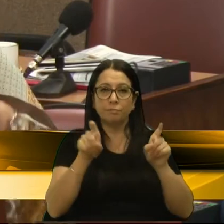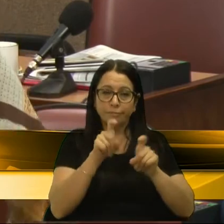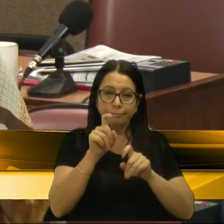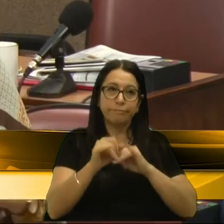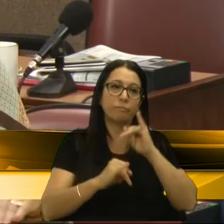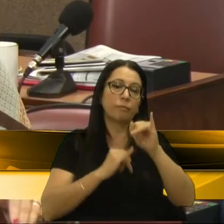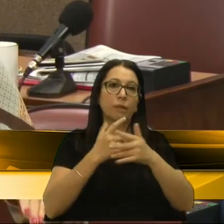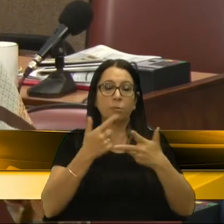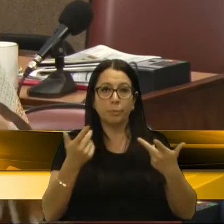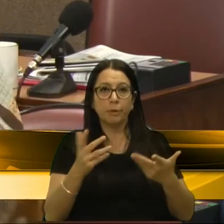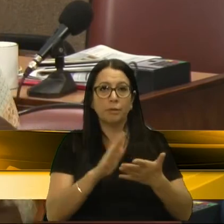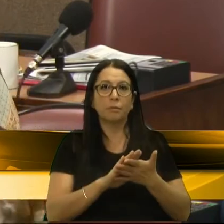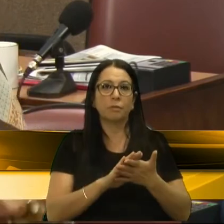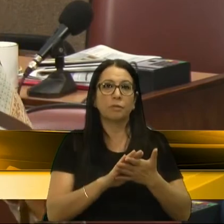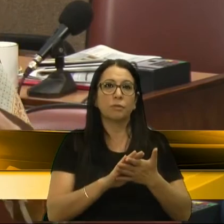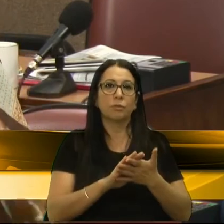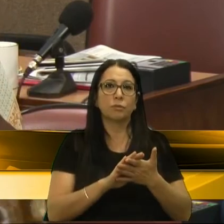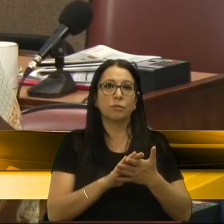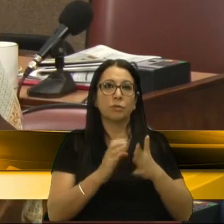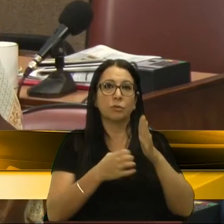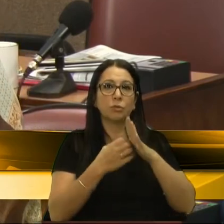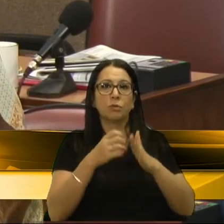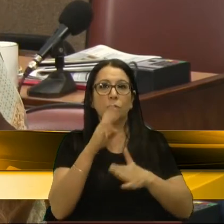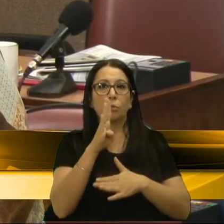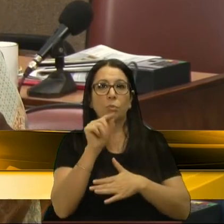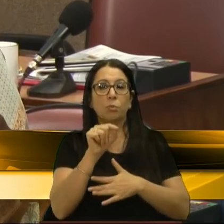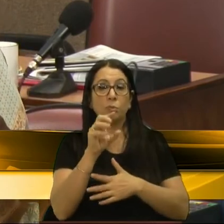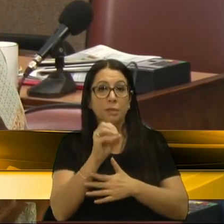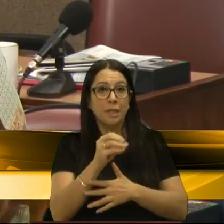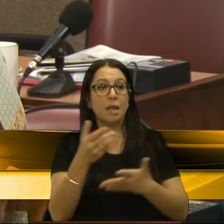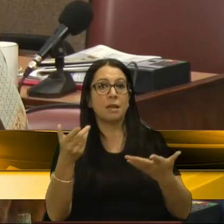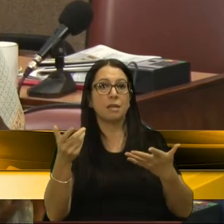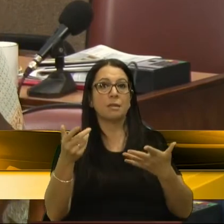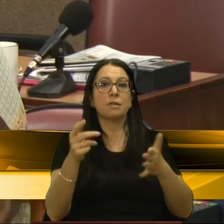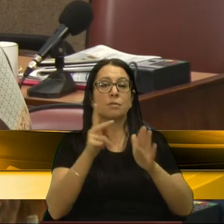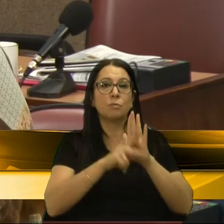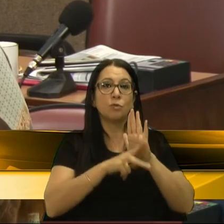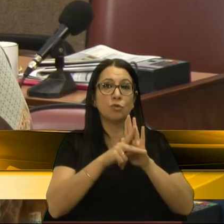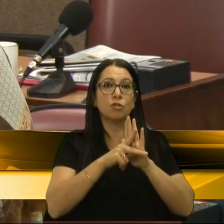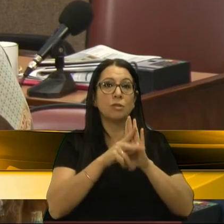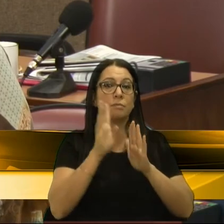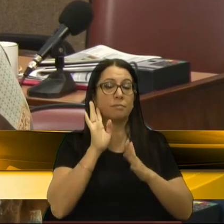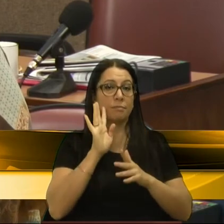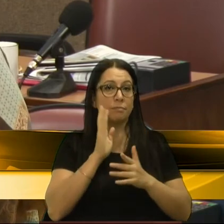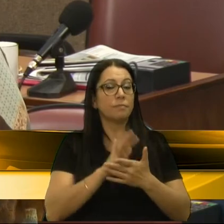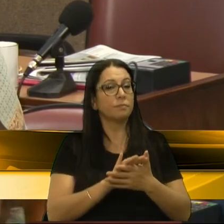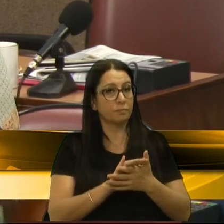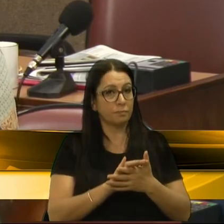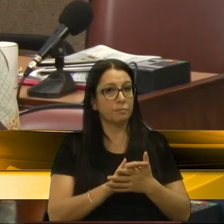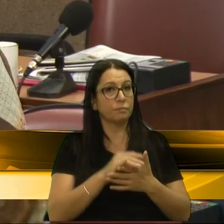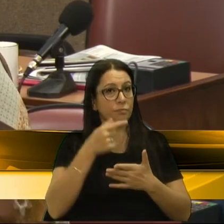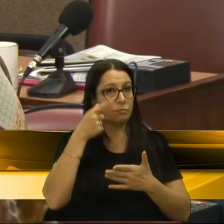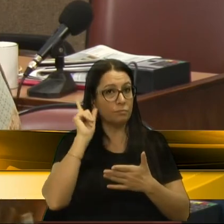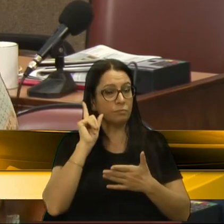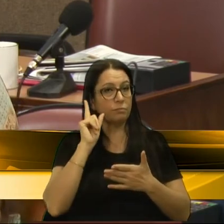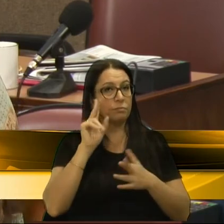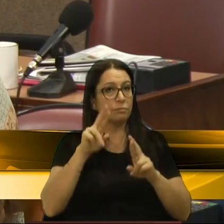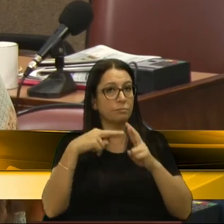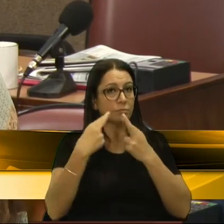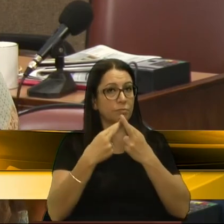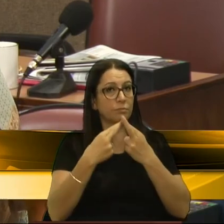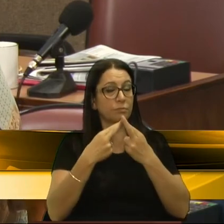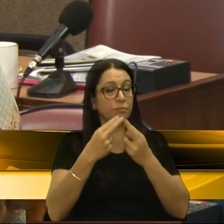informática, de indústria 4.0, né? Então, um projeto muito bacana, que ontem foi uma reunião